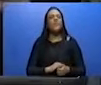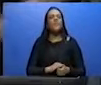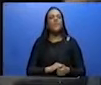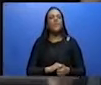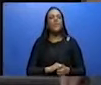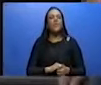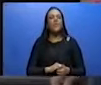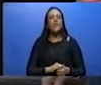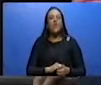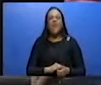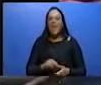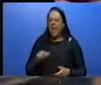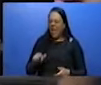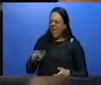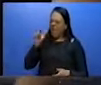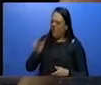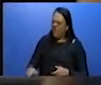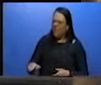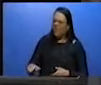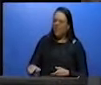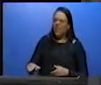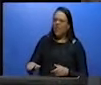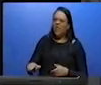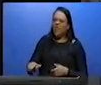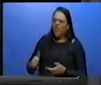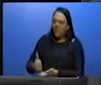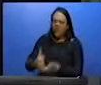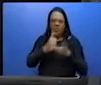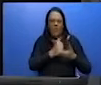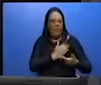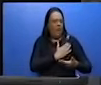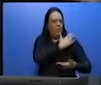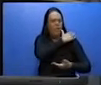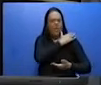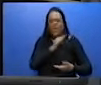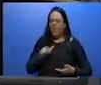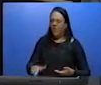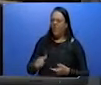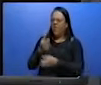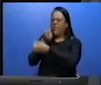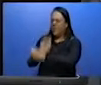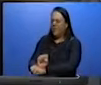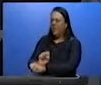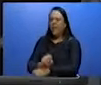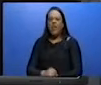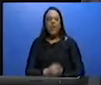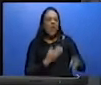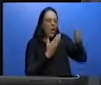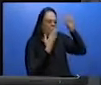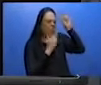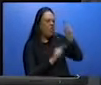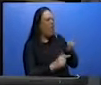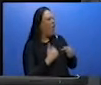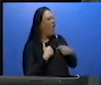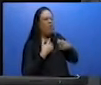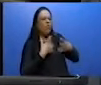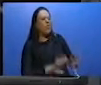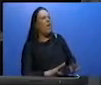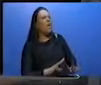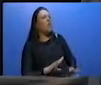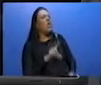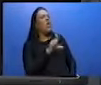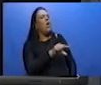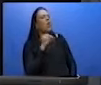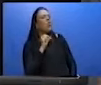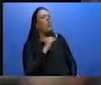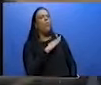e você vai ser um escravo. Não vou nem a pau, prefiro morrer. para os índios, ser